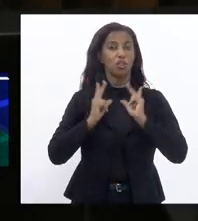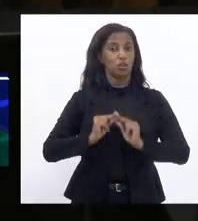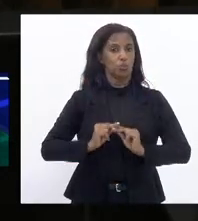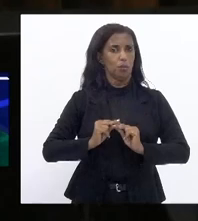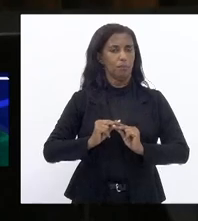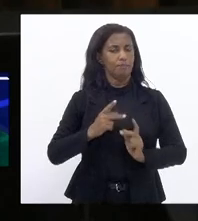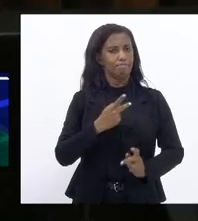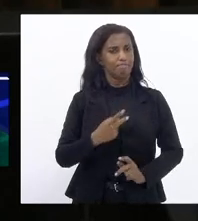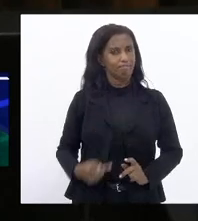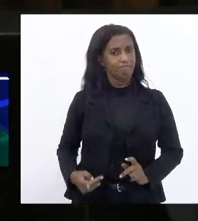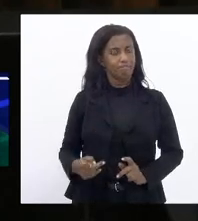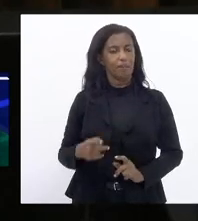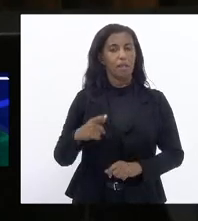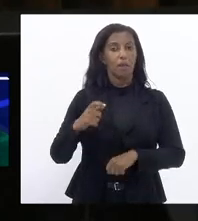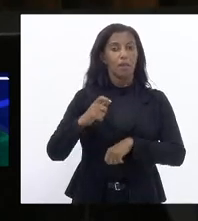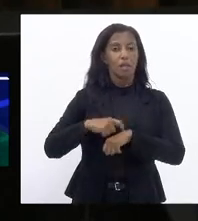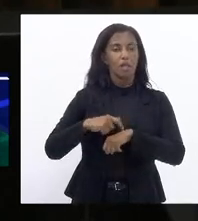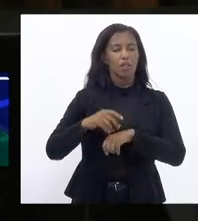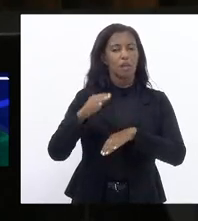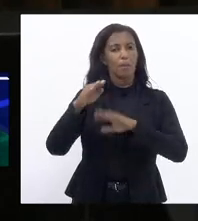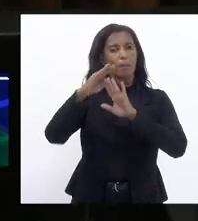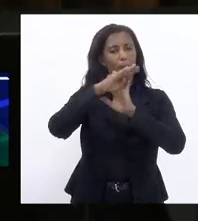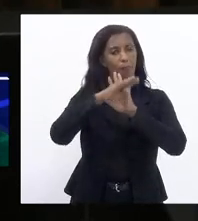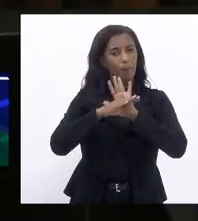esse programa de expansão abriu